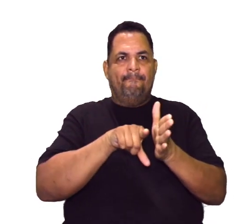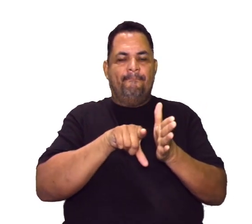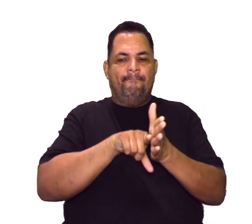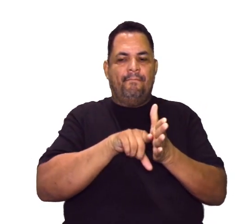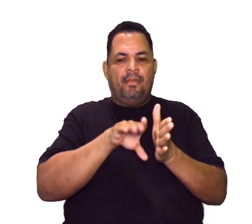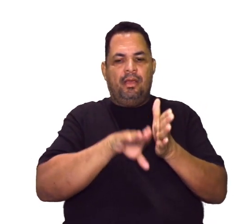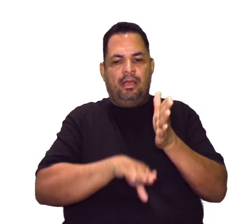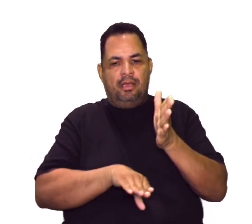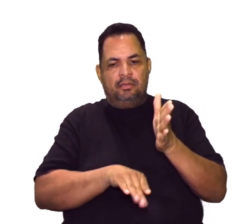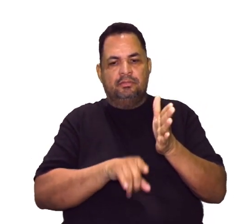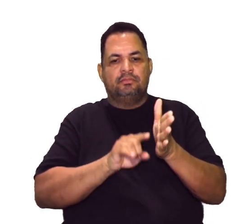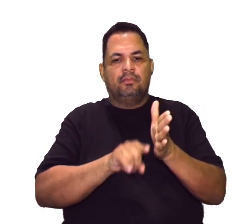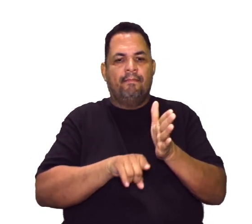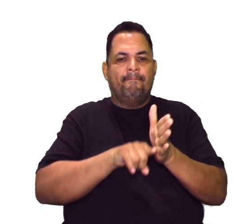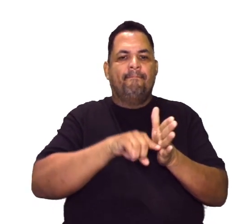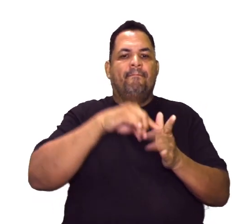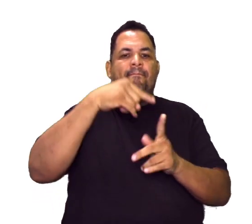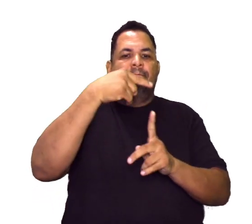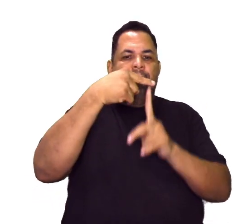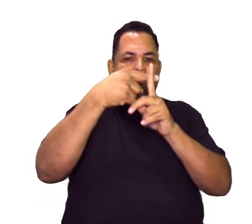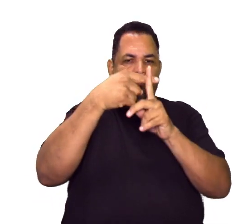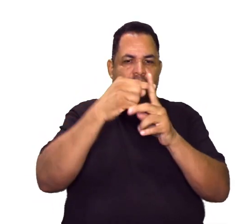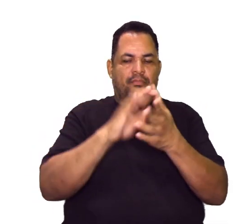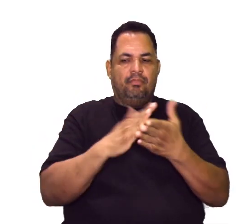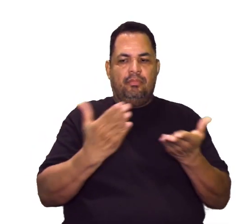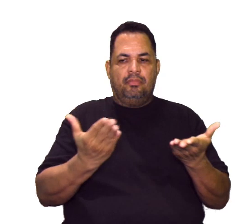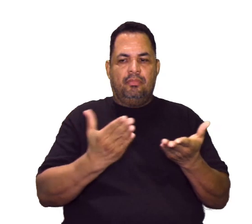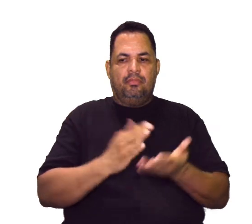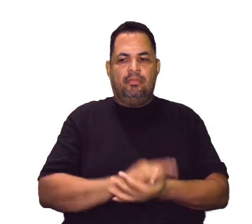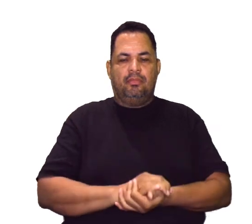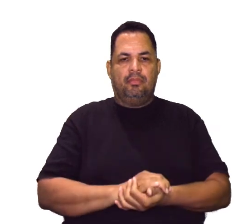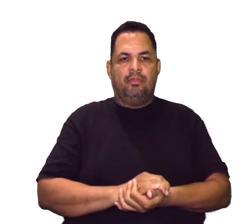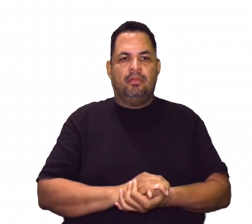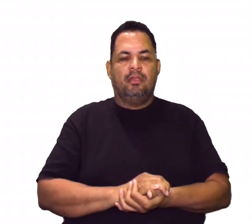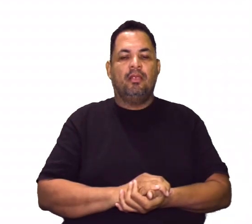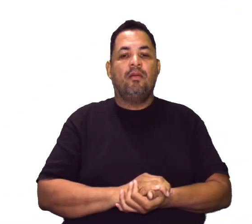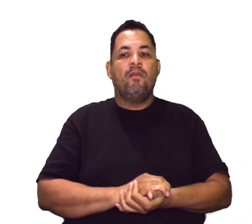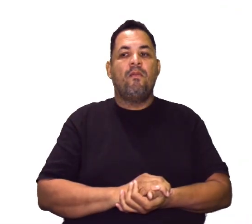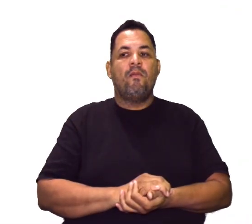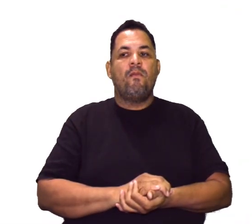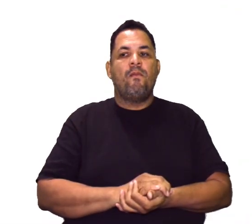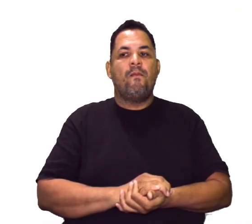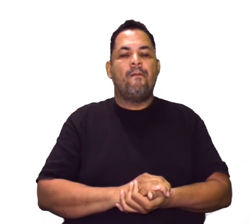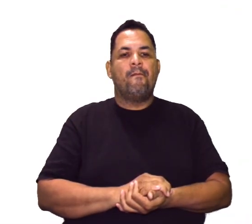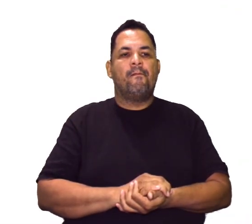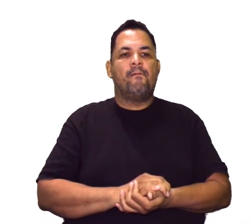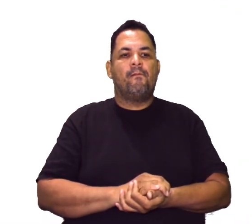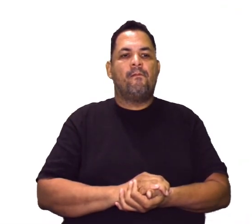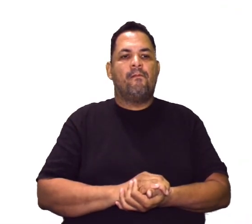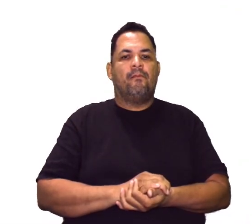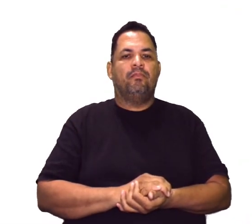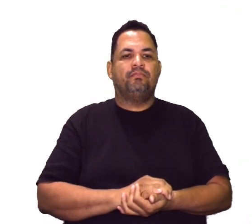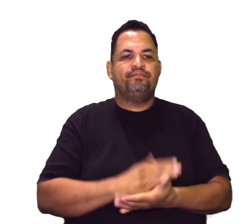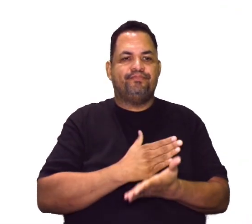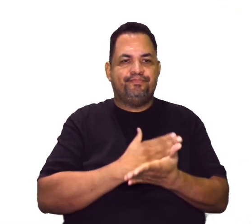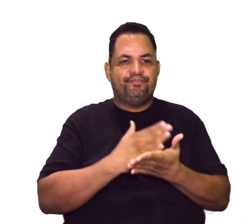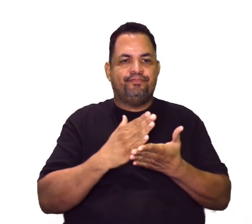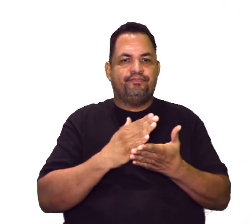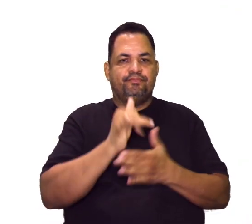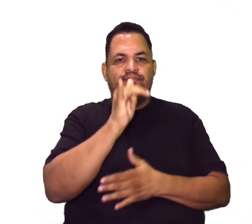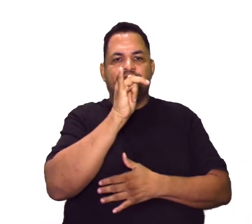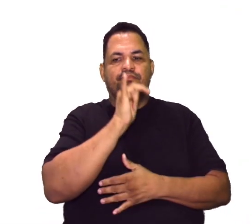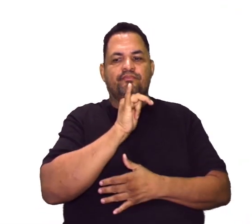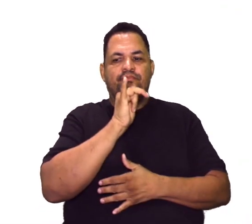o menos eletronegativo, tá bom? Assim sendo, vamos partir para